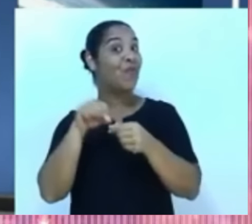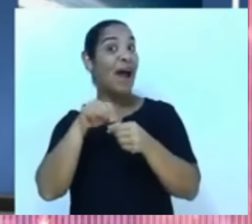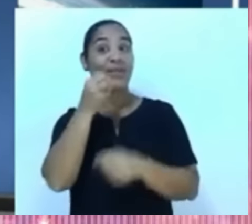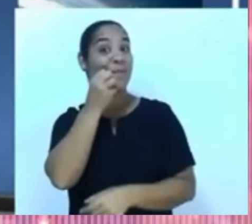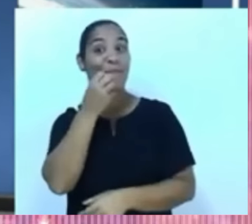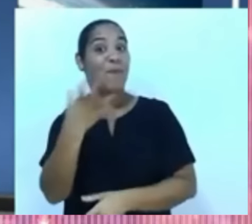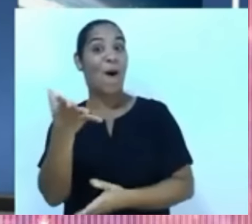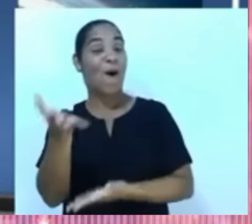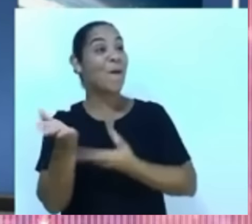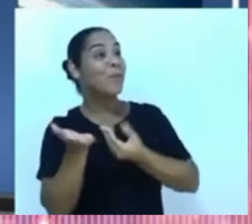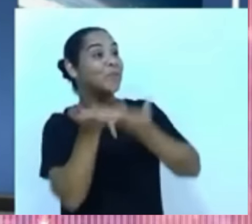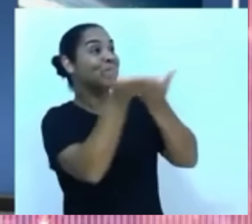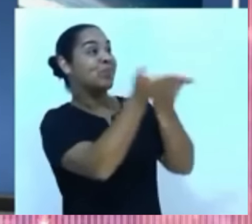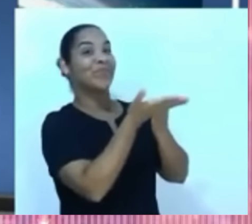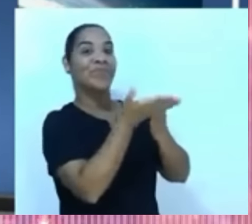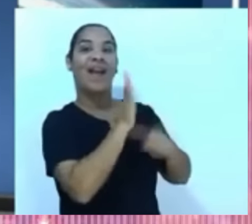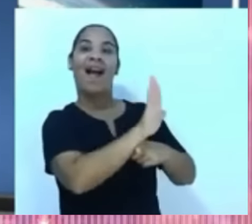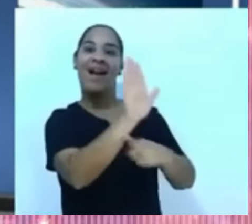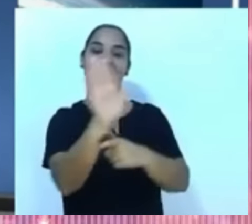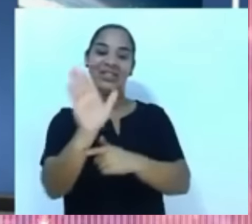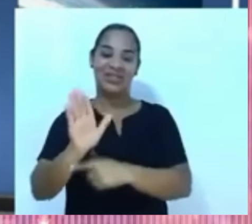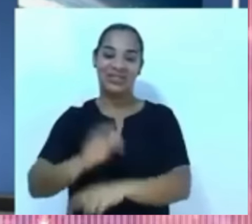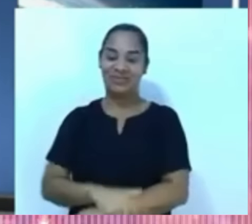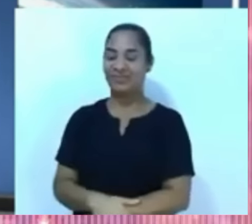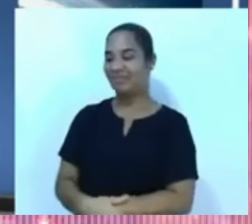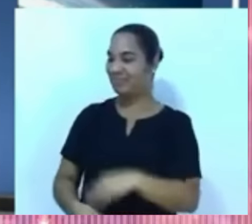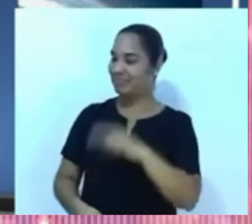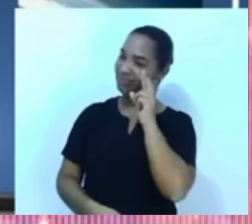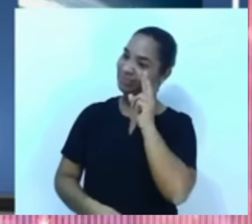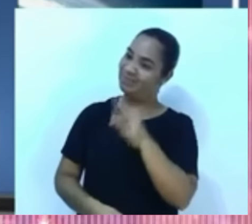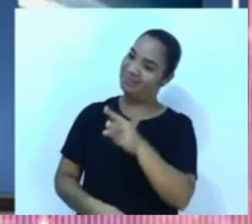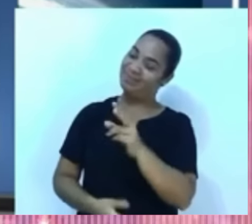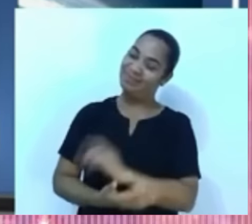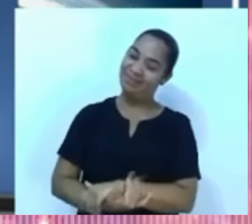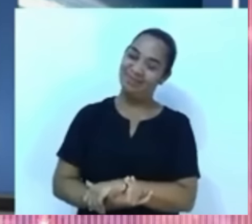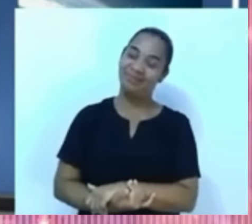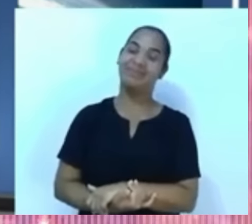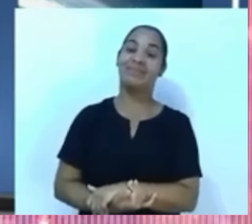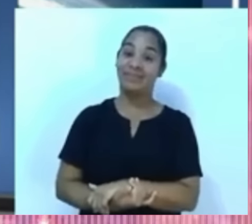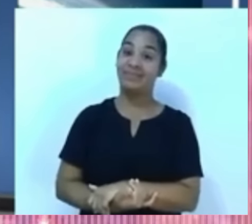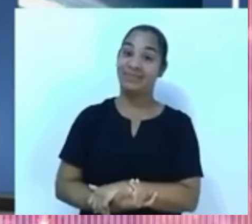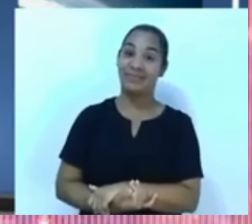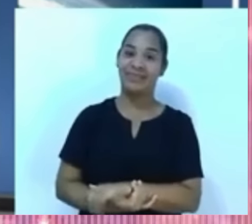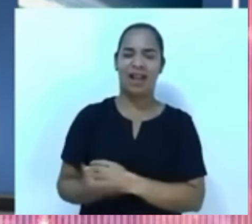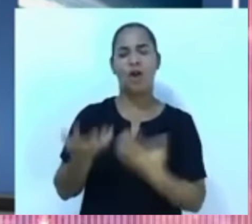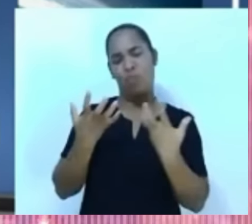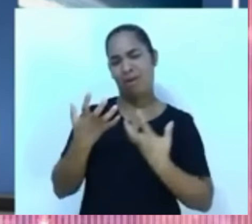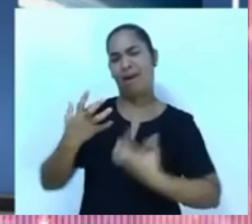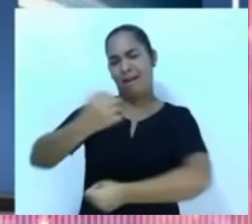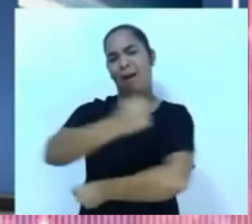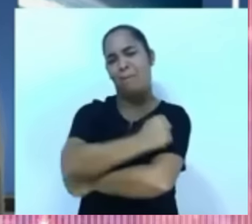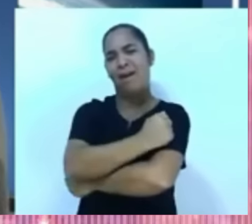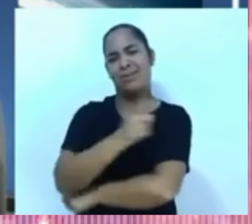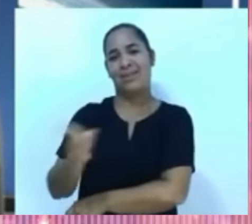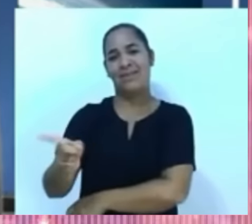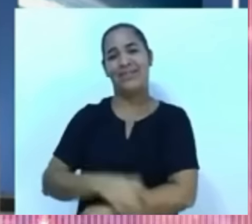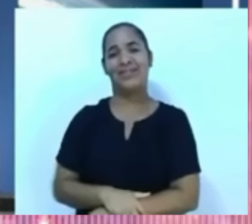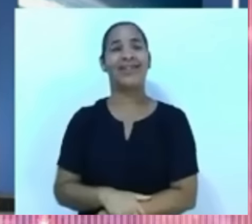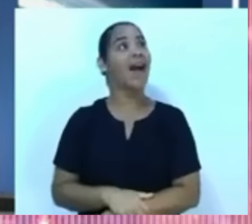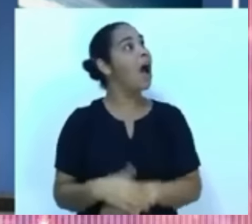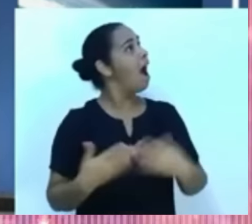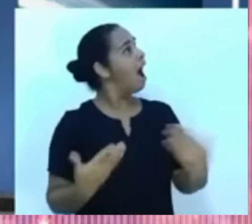ajuda as pessoas eu olhei para ela e disse assim você se importa que eu lhe dei um abraço tio